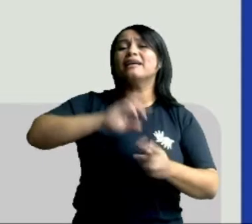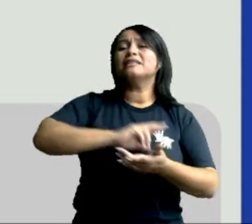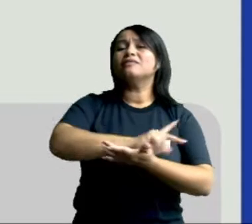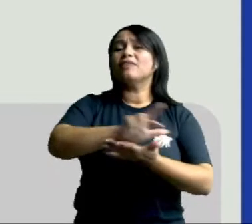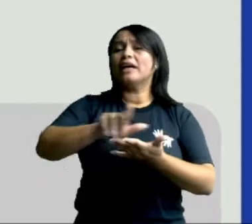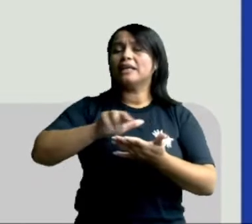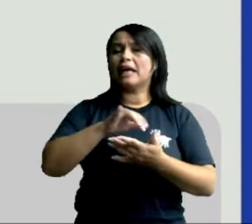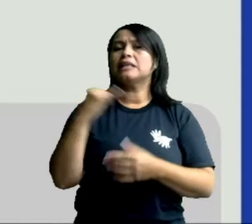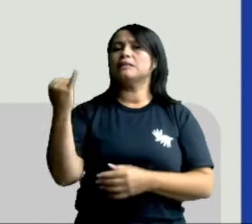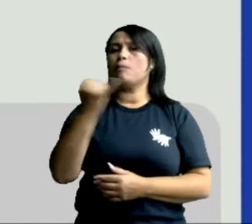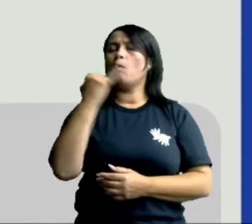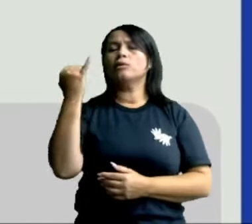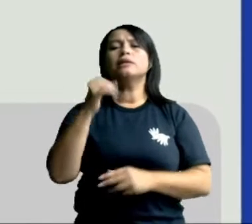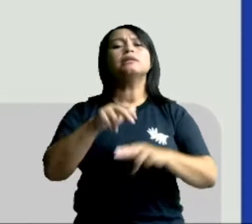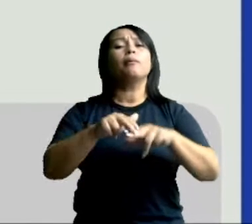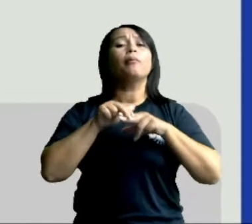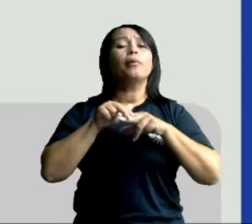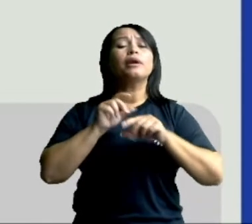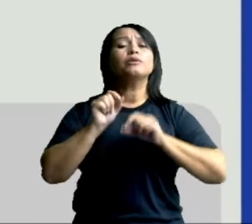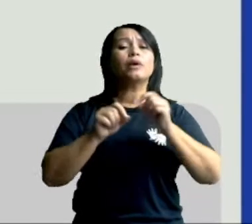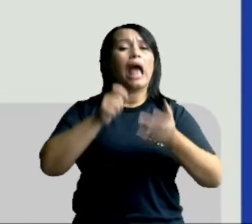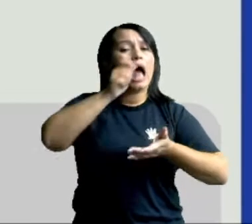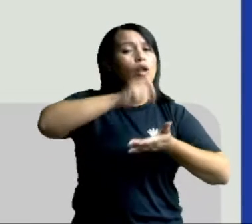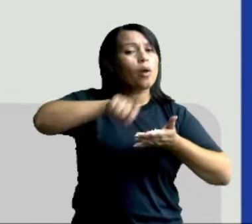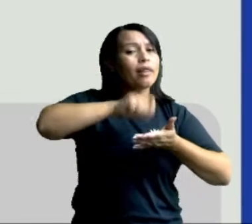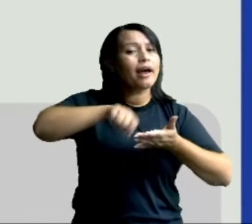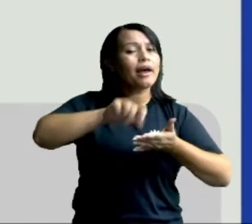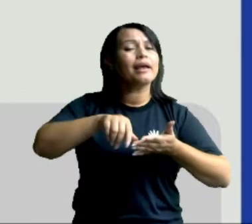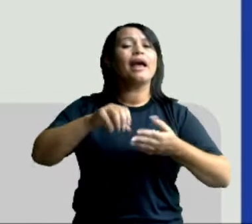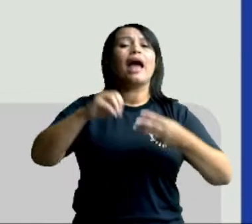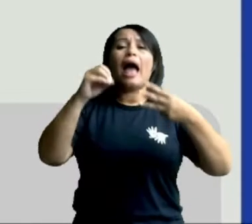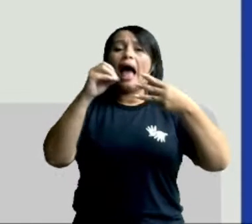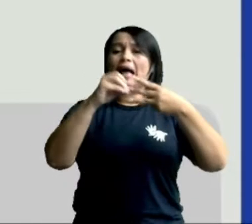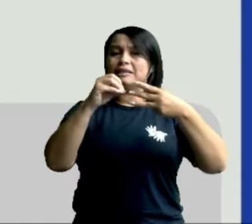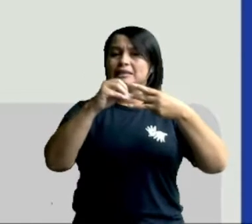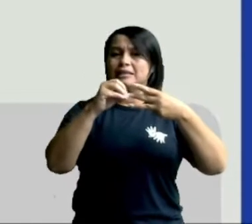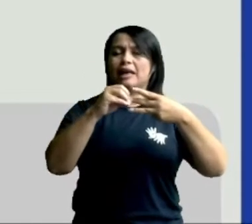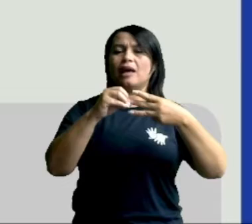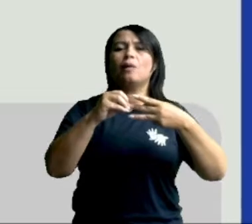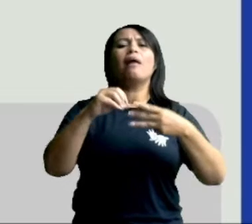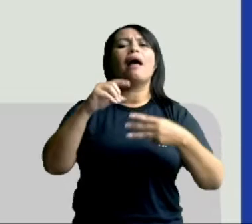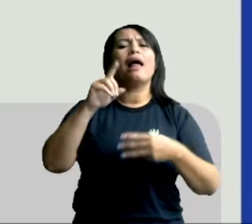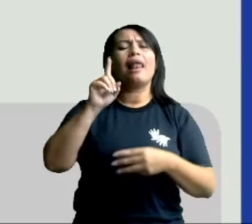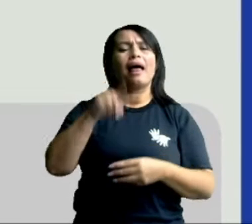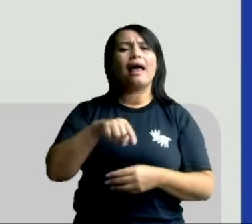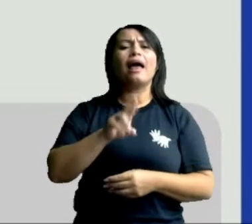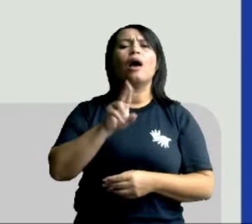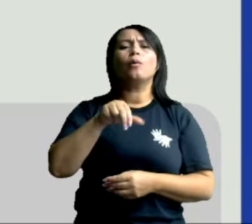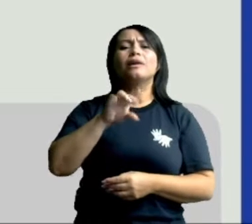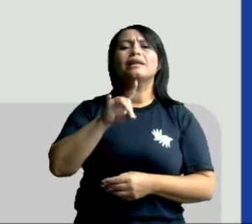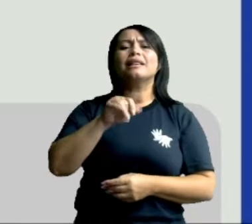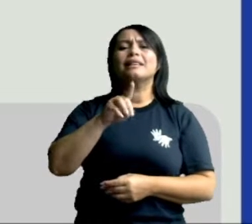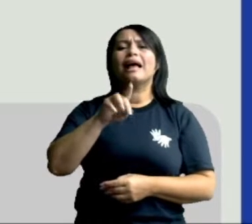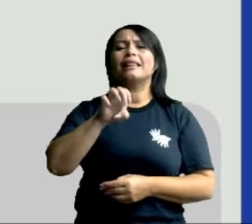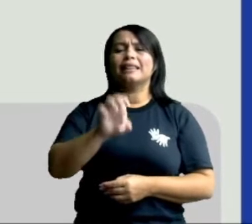variadas funções. Portanto, anota aí, a célula ela é a unidade